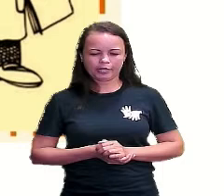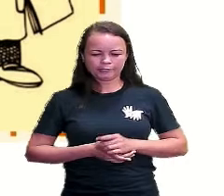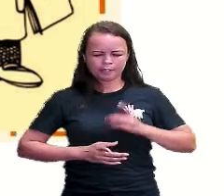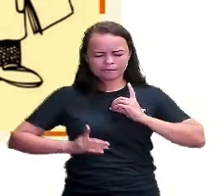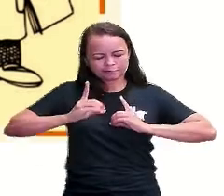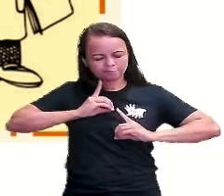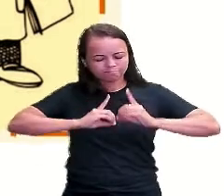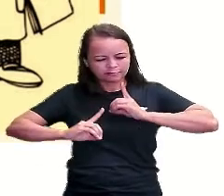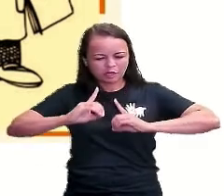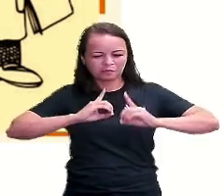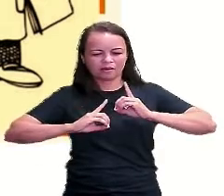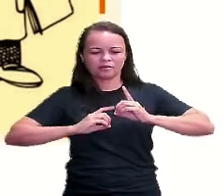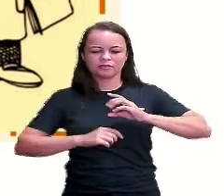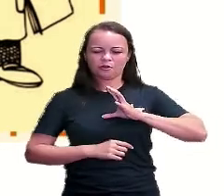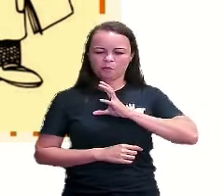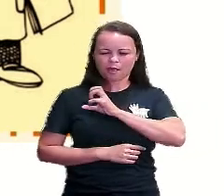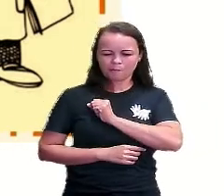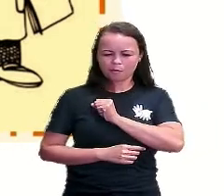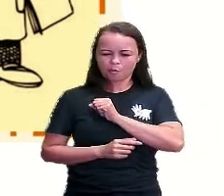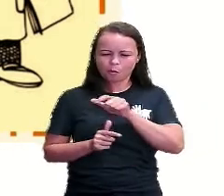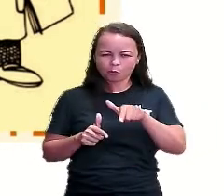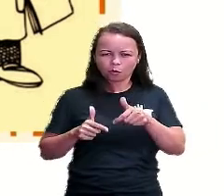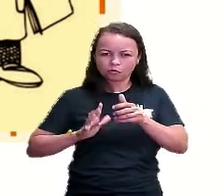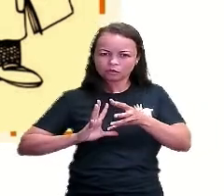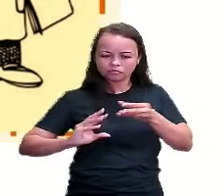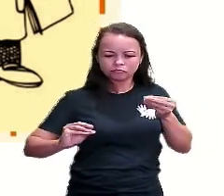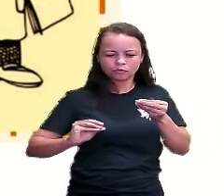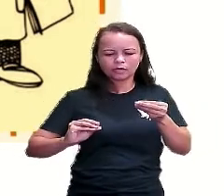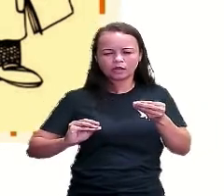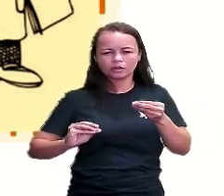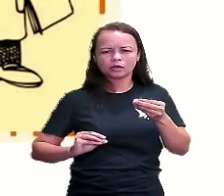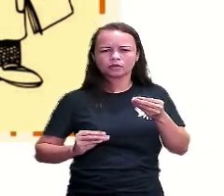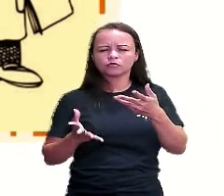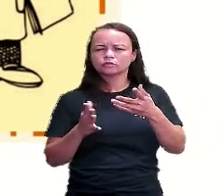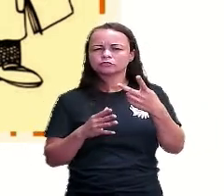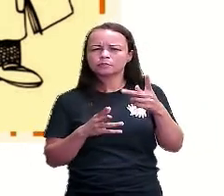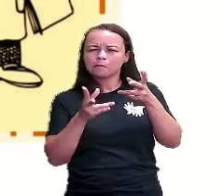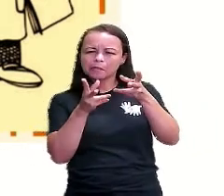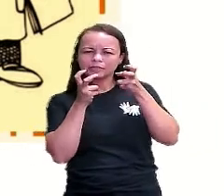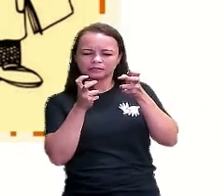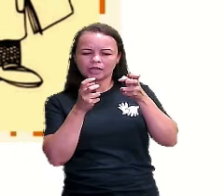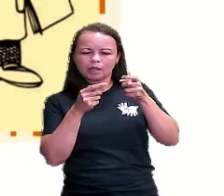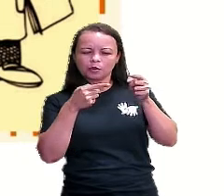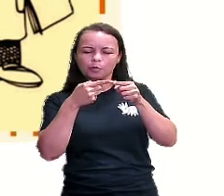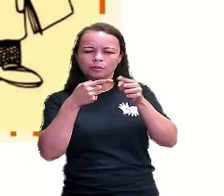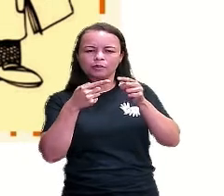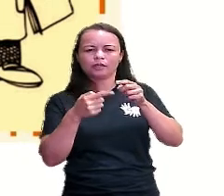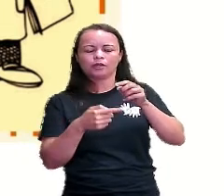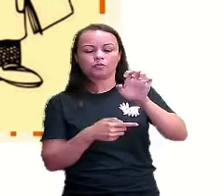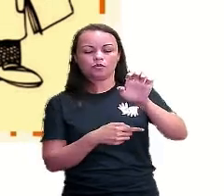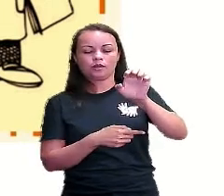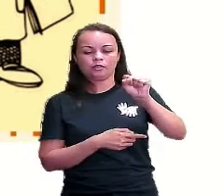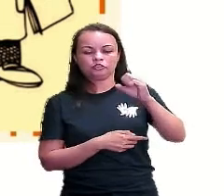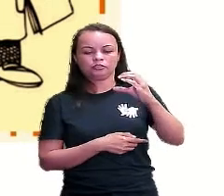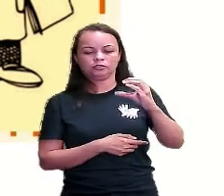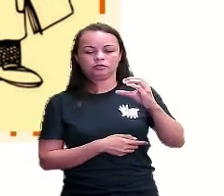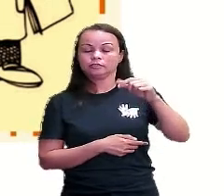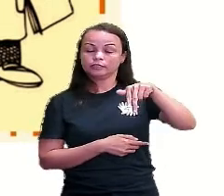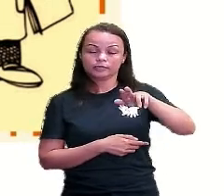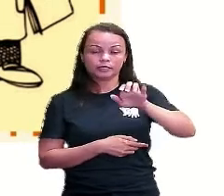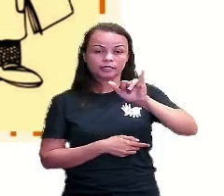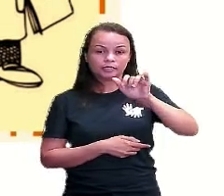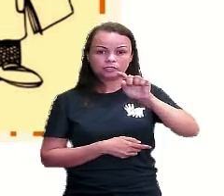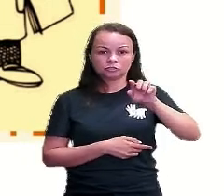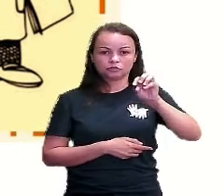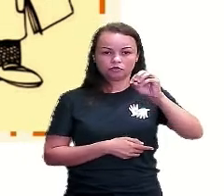depressão, amor, luta ou fuga. Então, como vocês percebem ali, a esquizofrenia, gente, está intimamente associada ao excesso de dopamina. Estudos